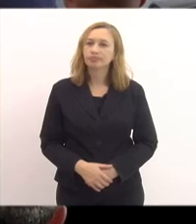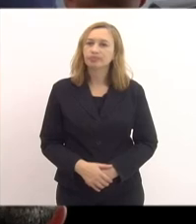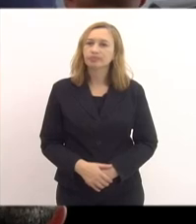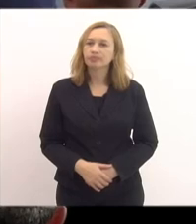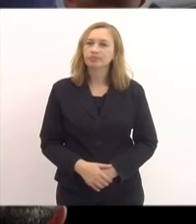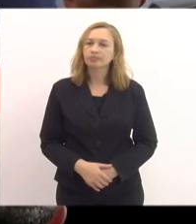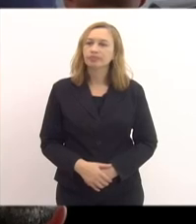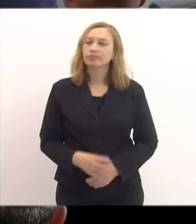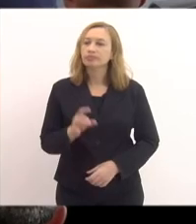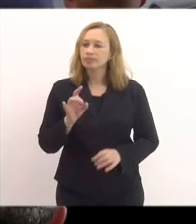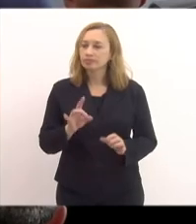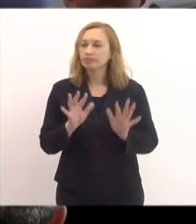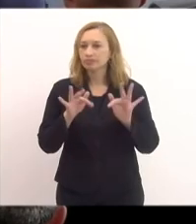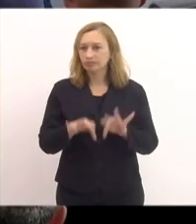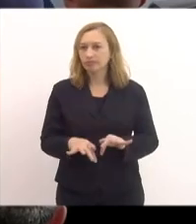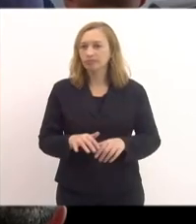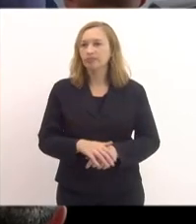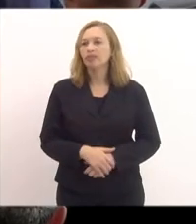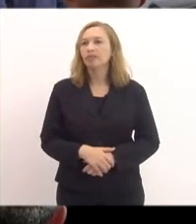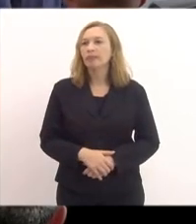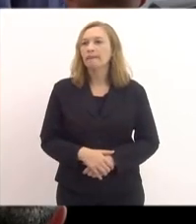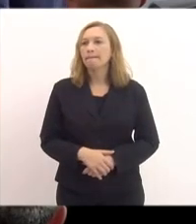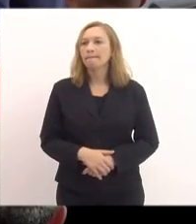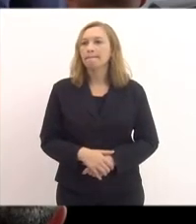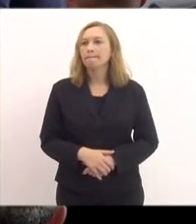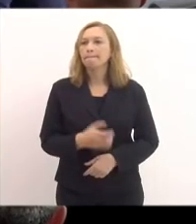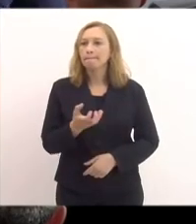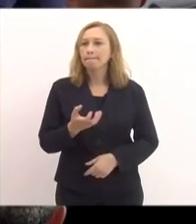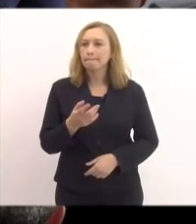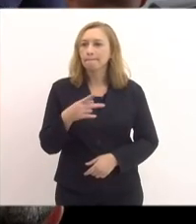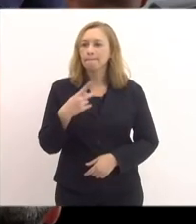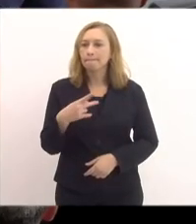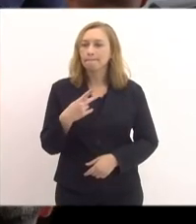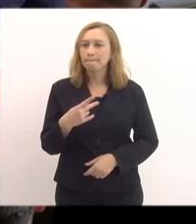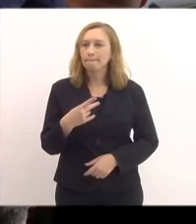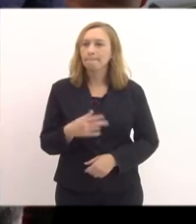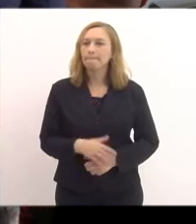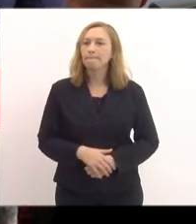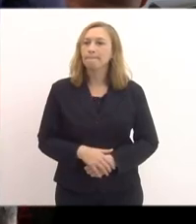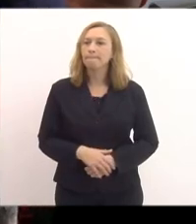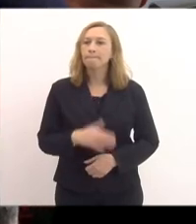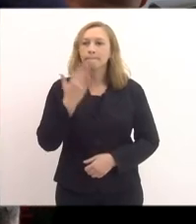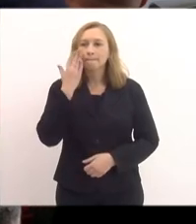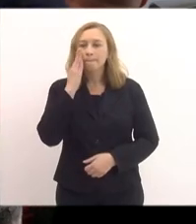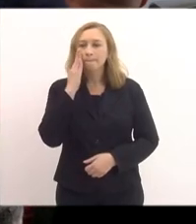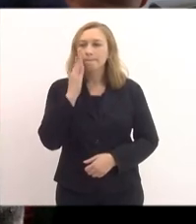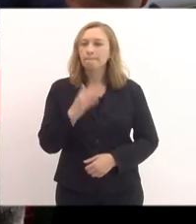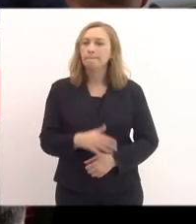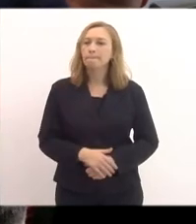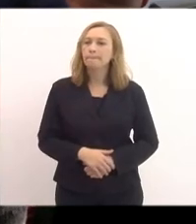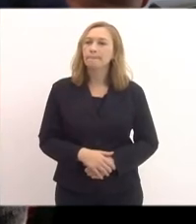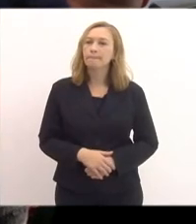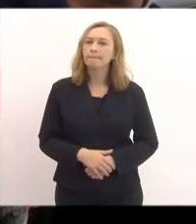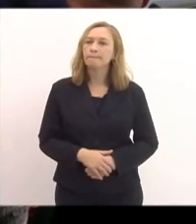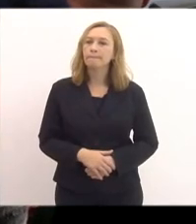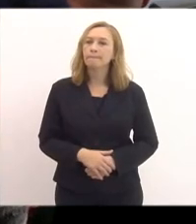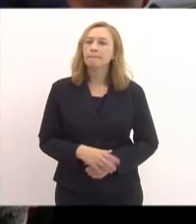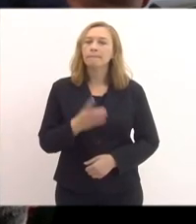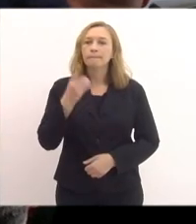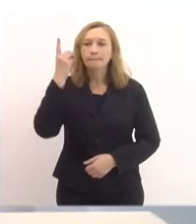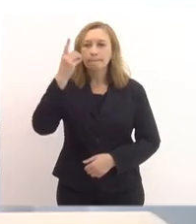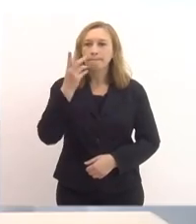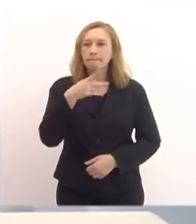só para terminar, queria confirmar assim, esse entendimento que o deputado